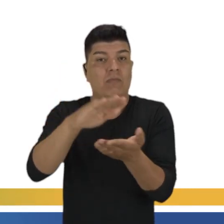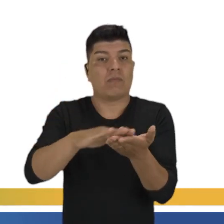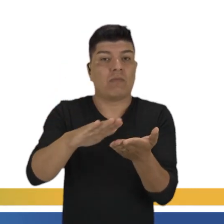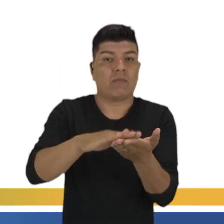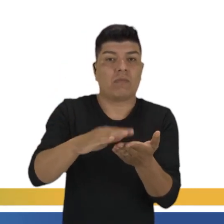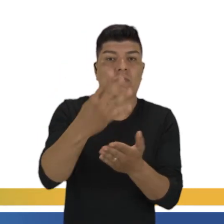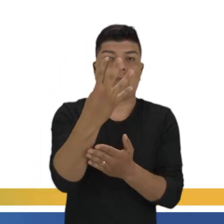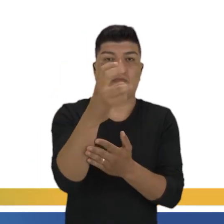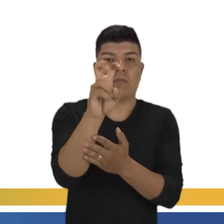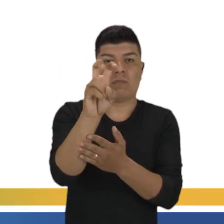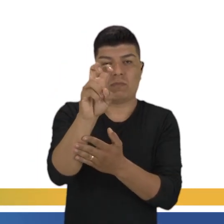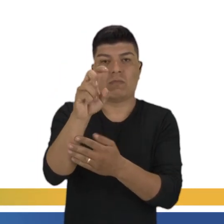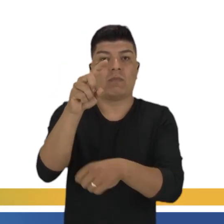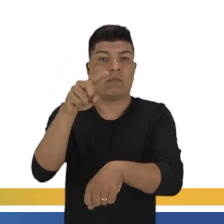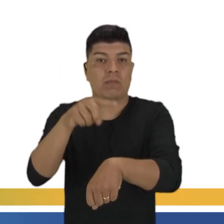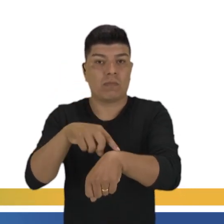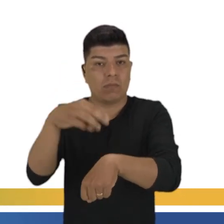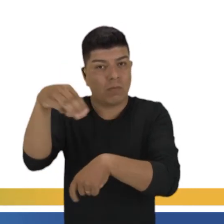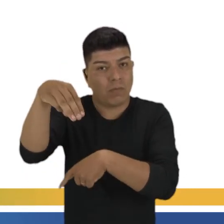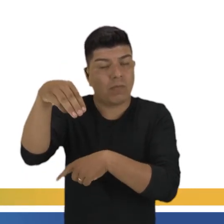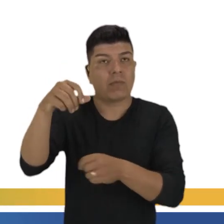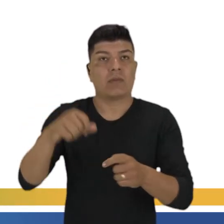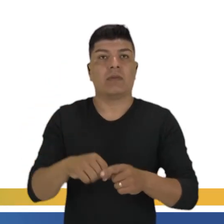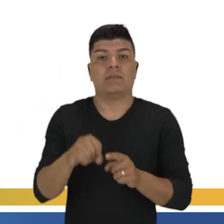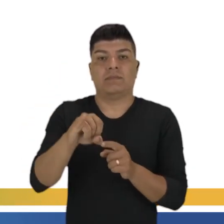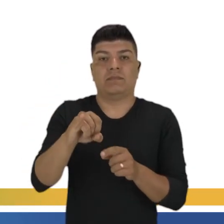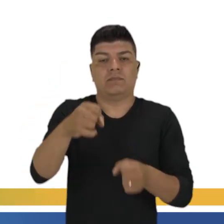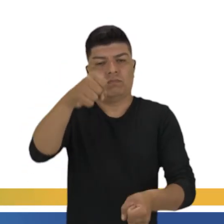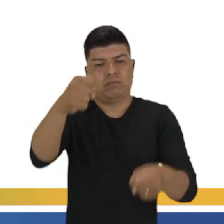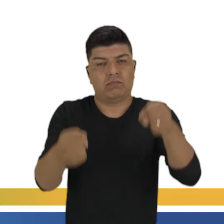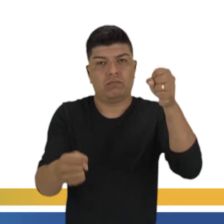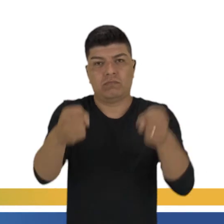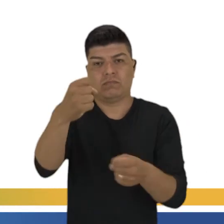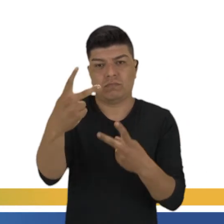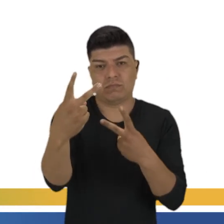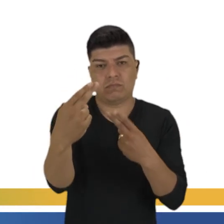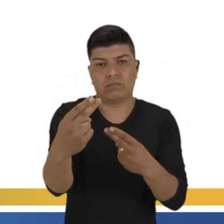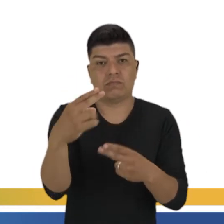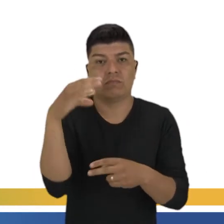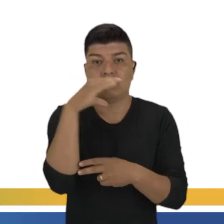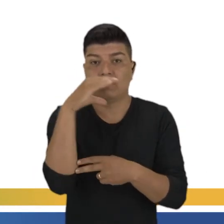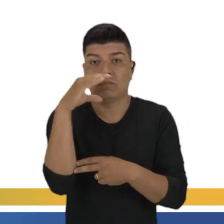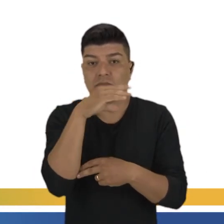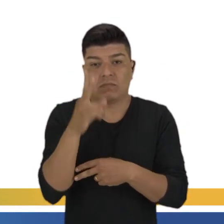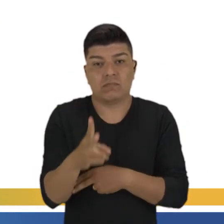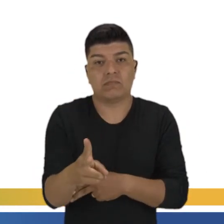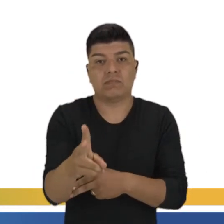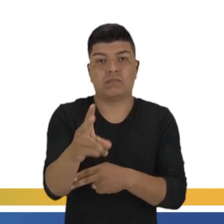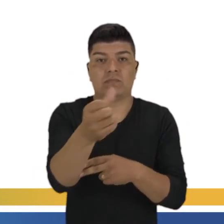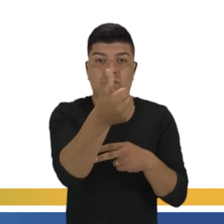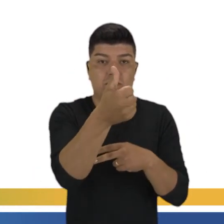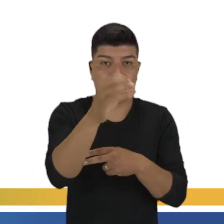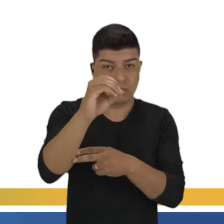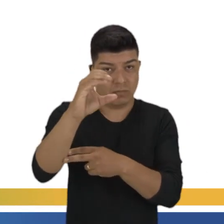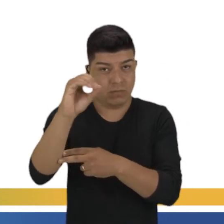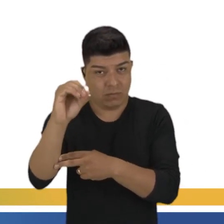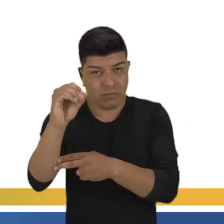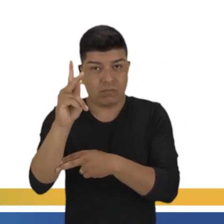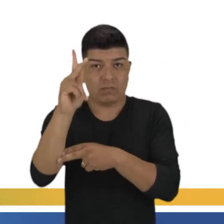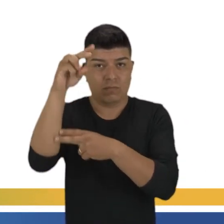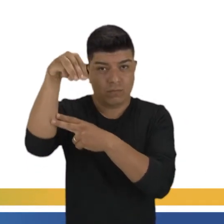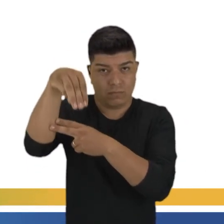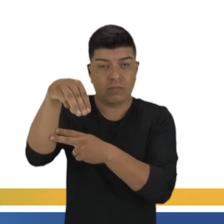45 minutos. Se esse carro percorresse esse mesmo trecho com velocidade constante de 100 km por